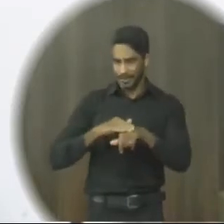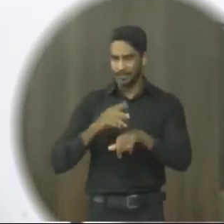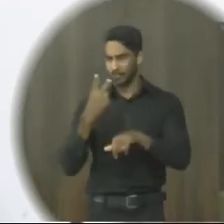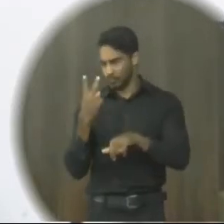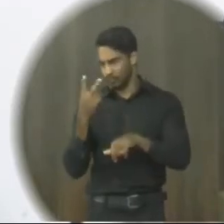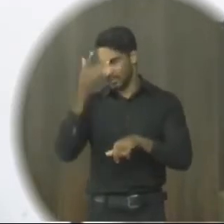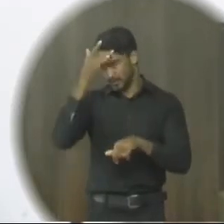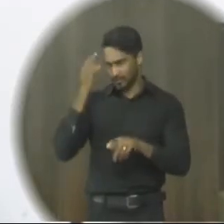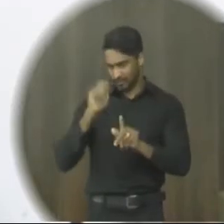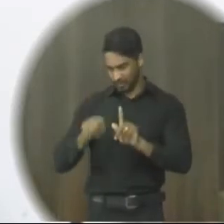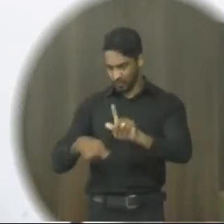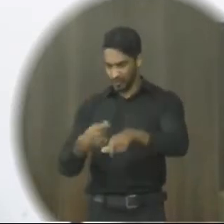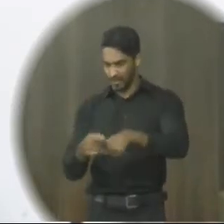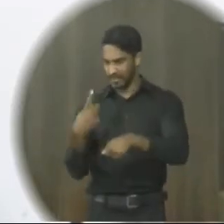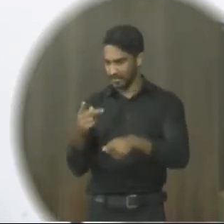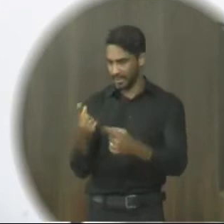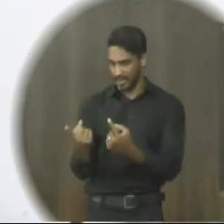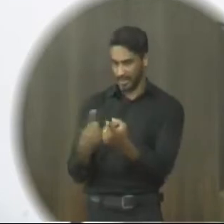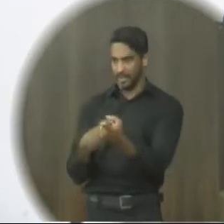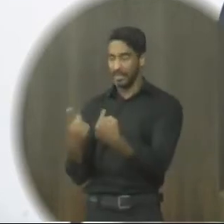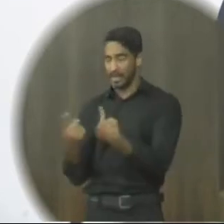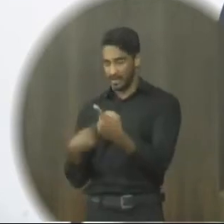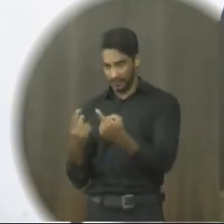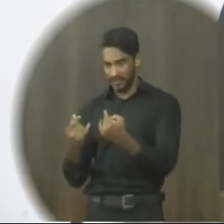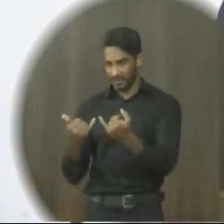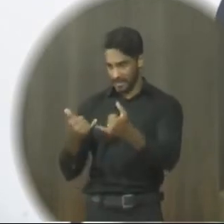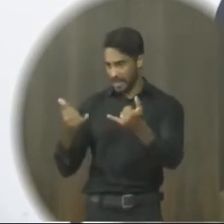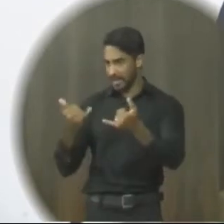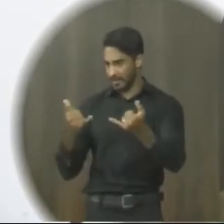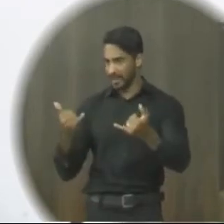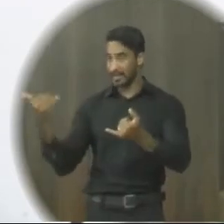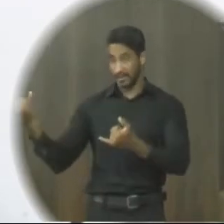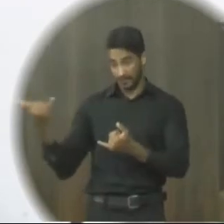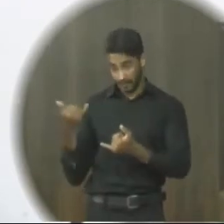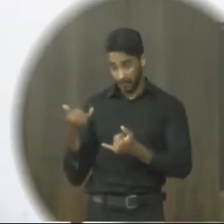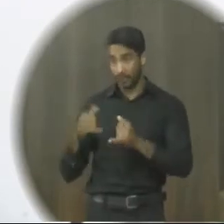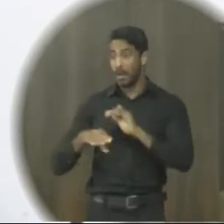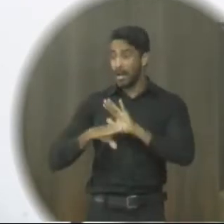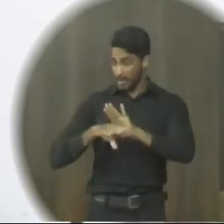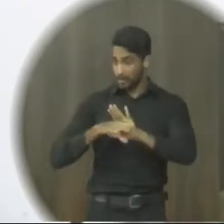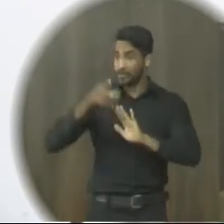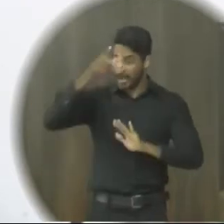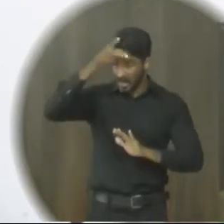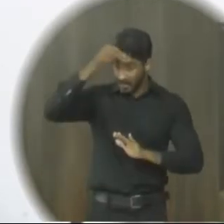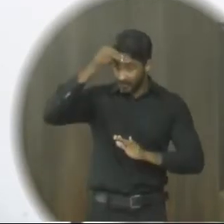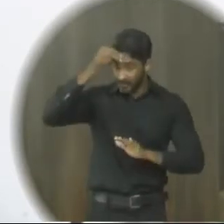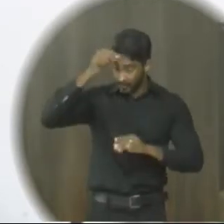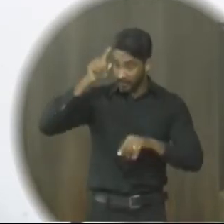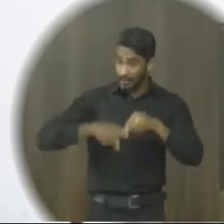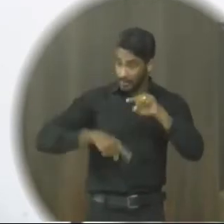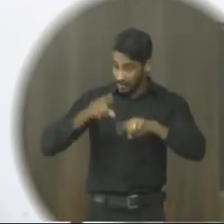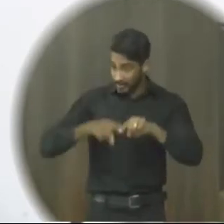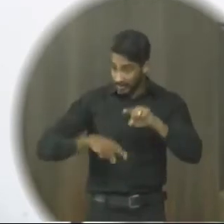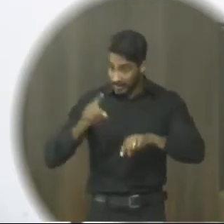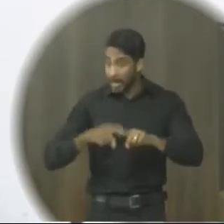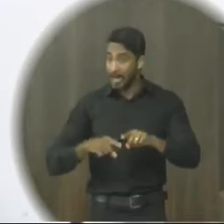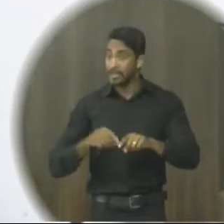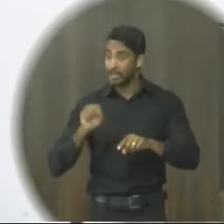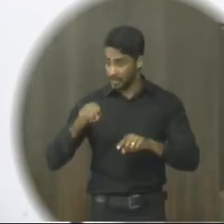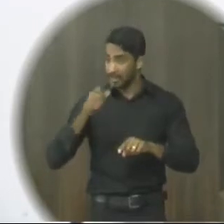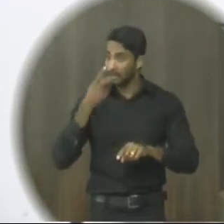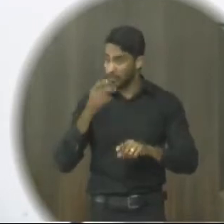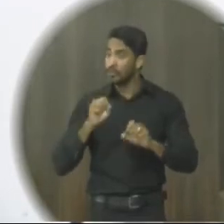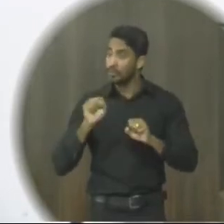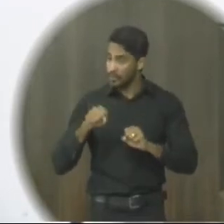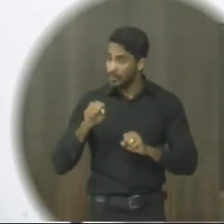lá da Avenida Rede Elétrica, eles disposto de ajudar a prefeitura com materiais. Ele já até chegou e falou